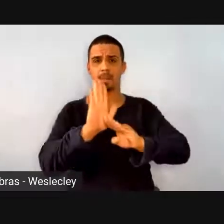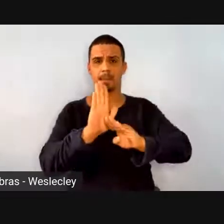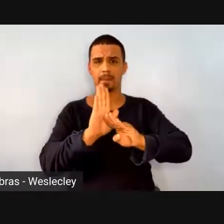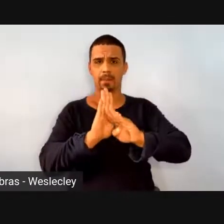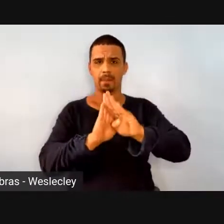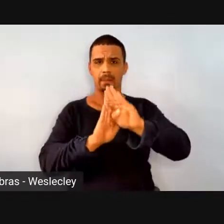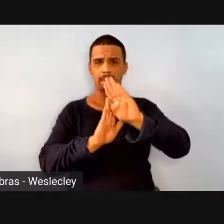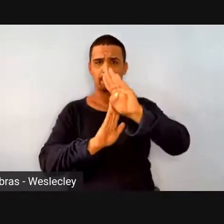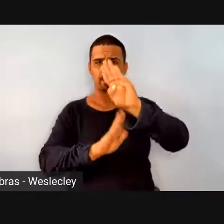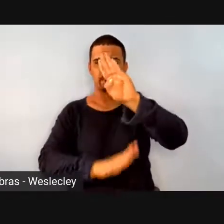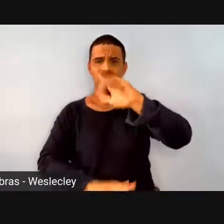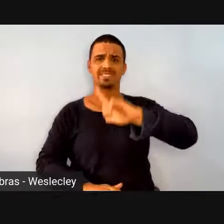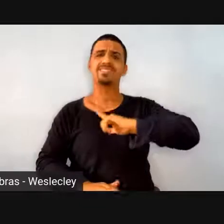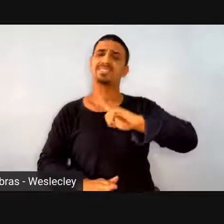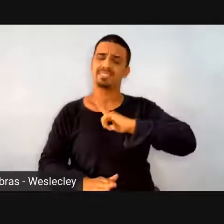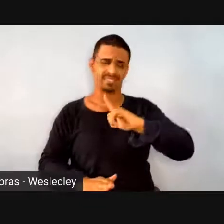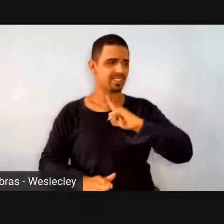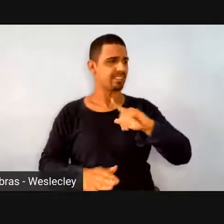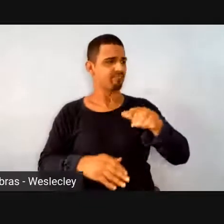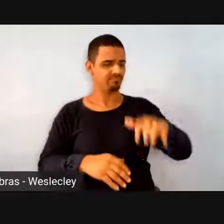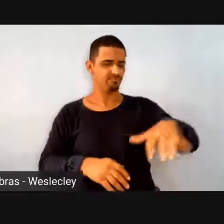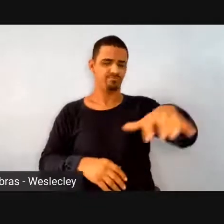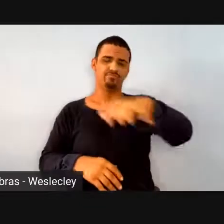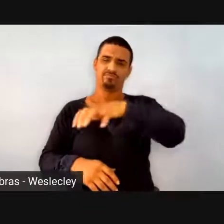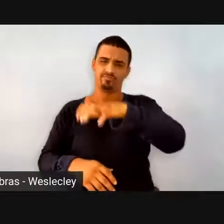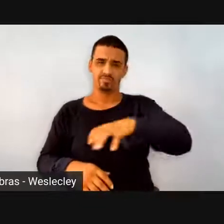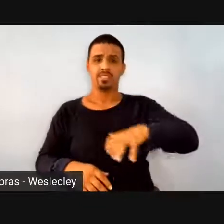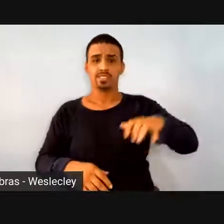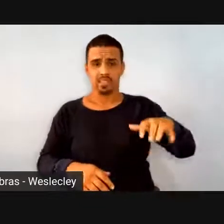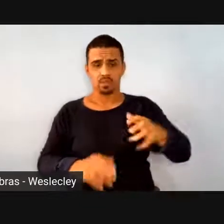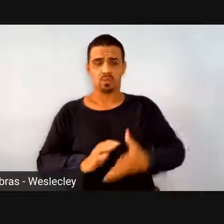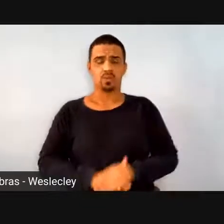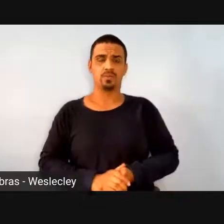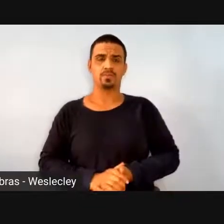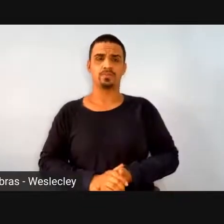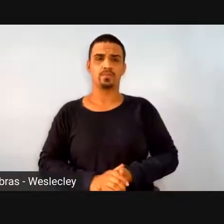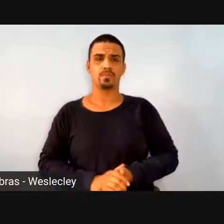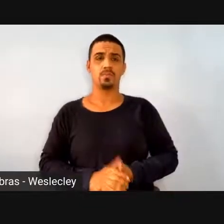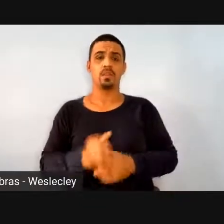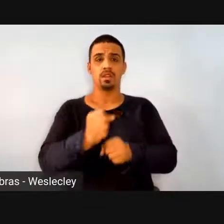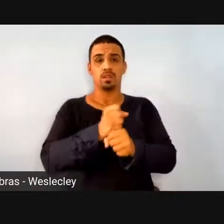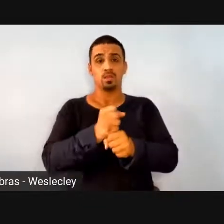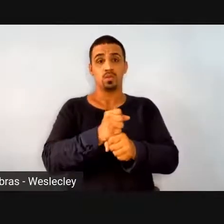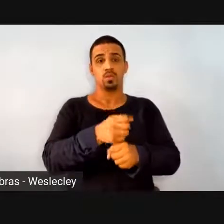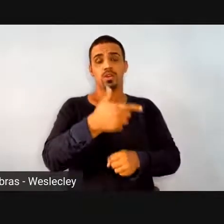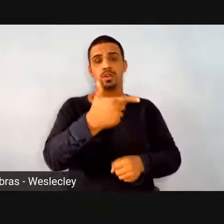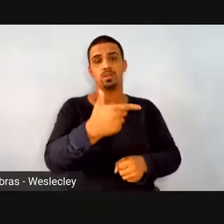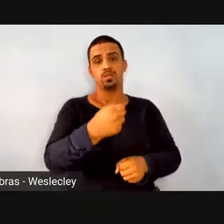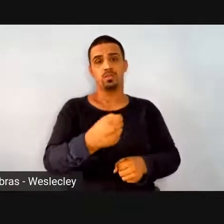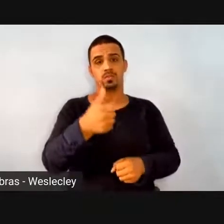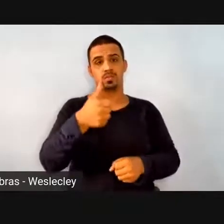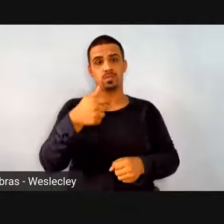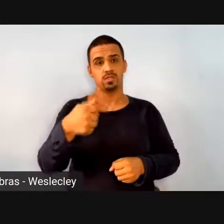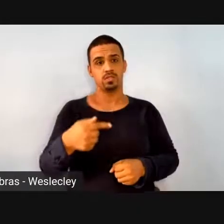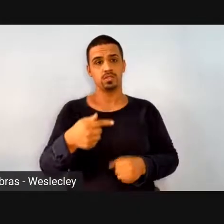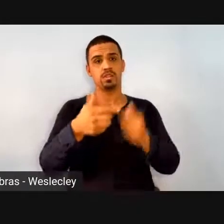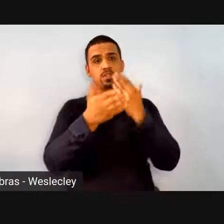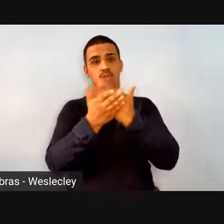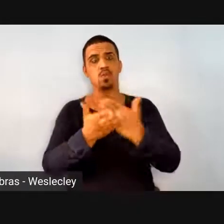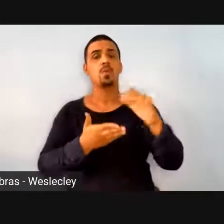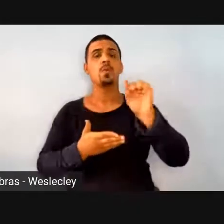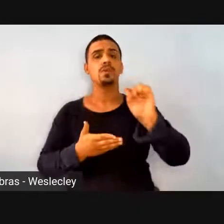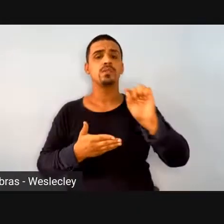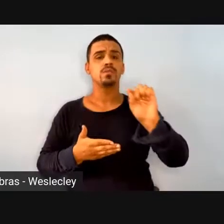desse setor, digamos. Mas em 2017 começa a me dar a impressão